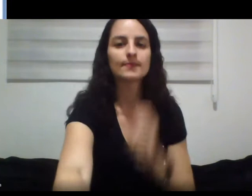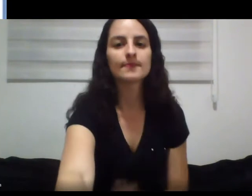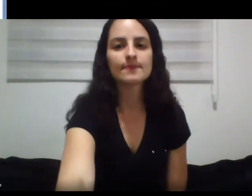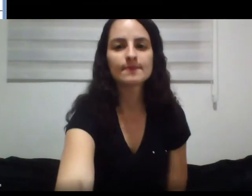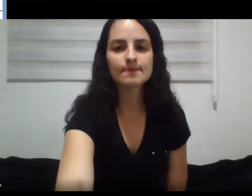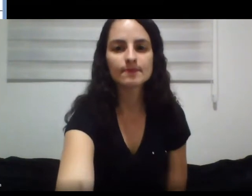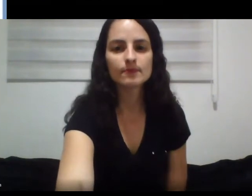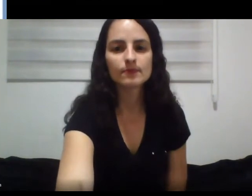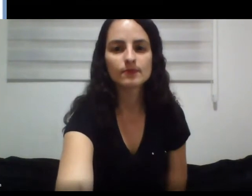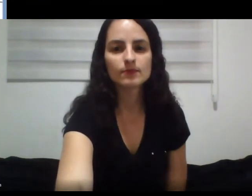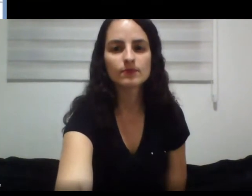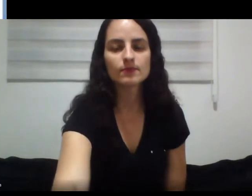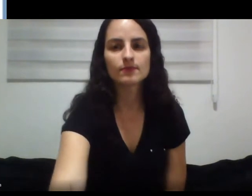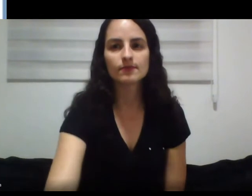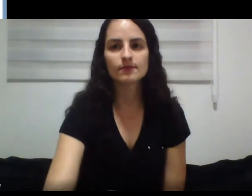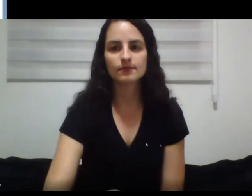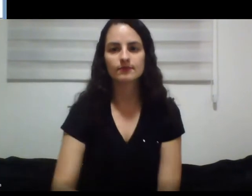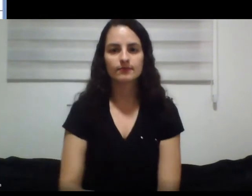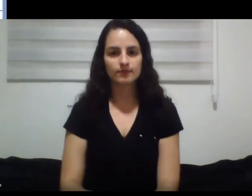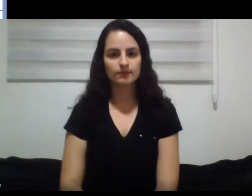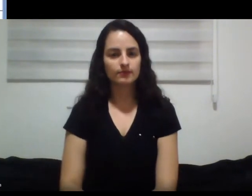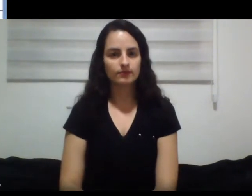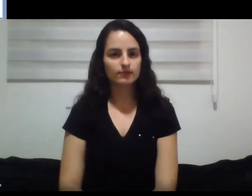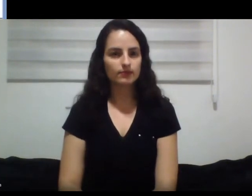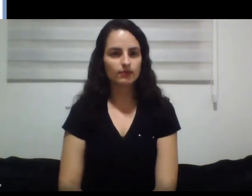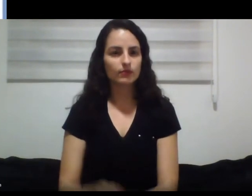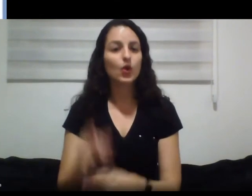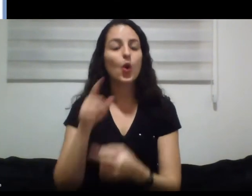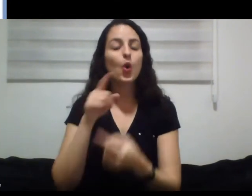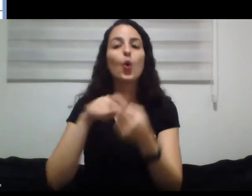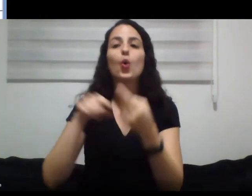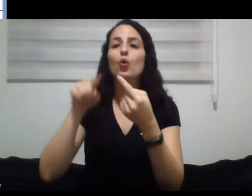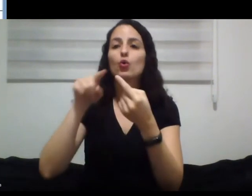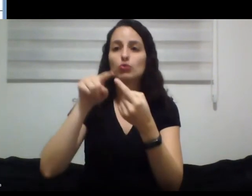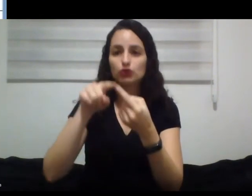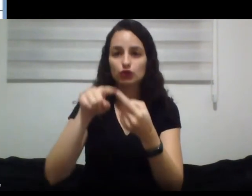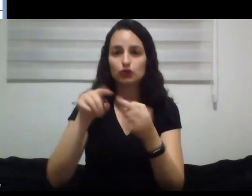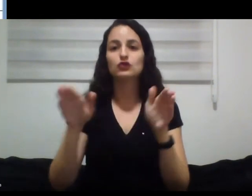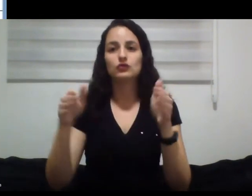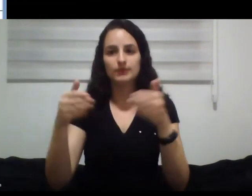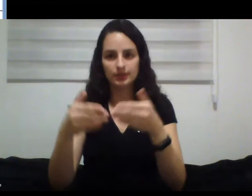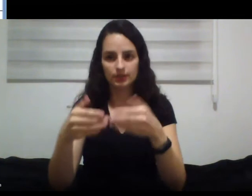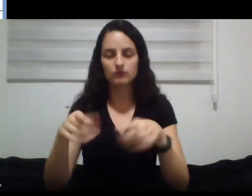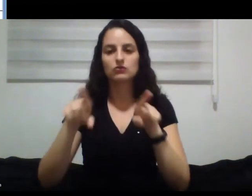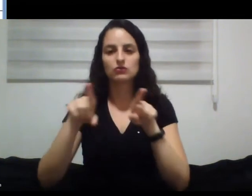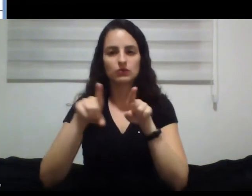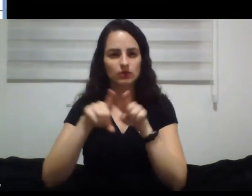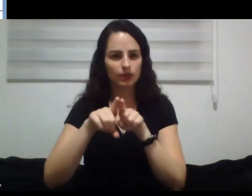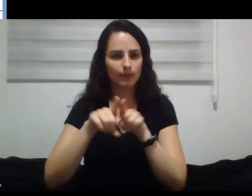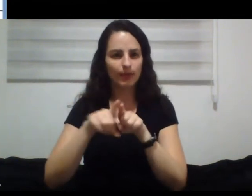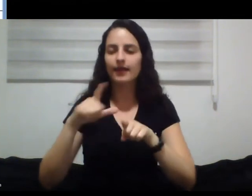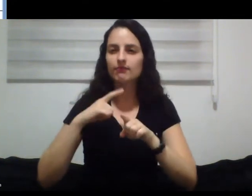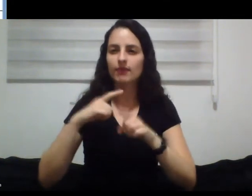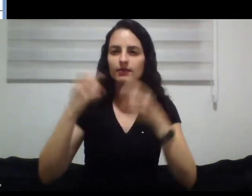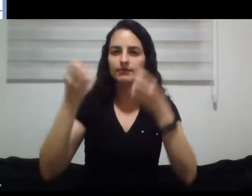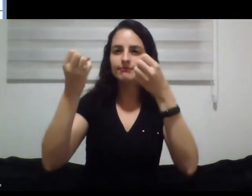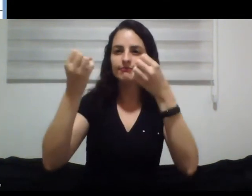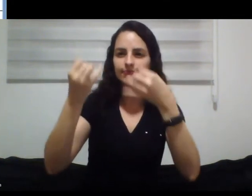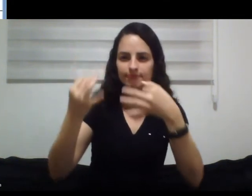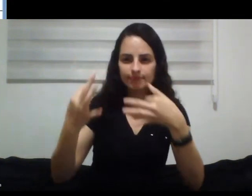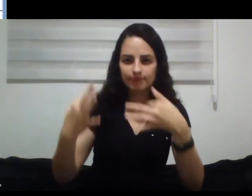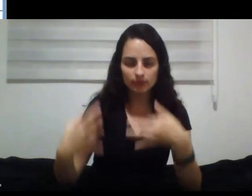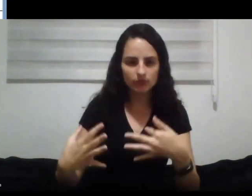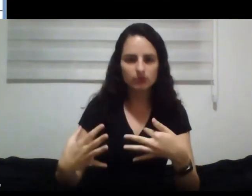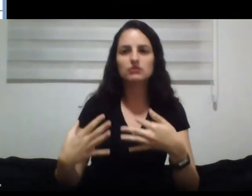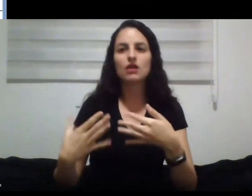Eu recomendo, Esther, assim, o material do professor Glauber, que está na sala de assessoria, é